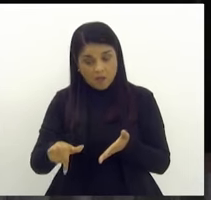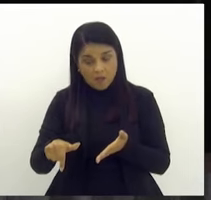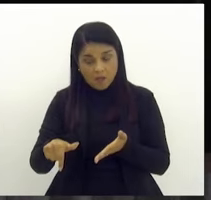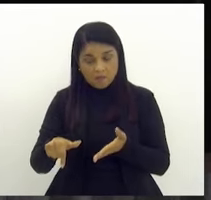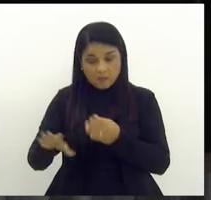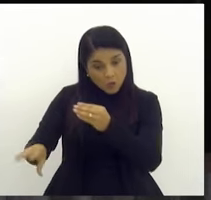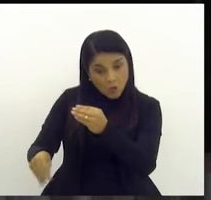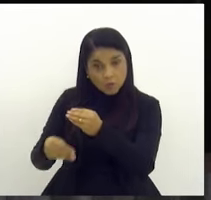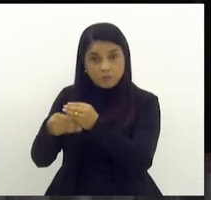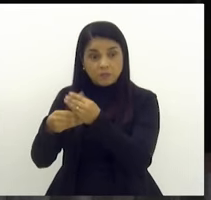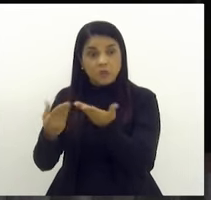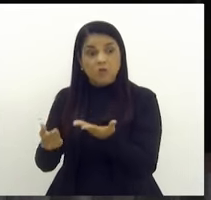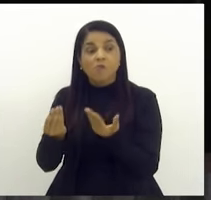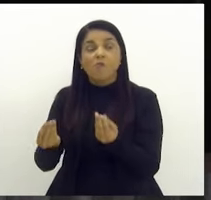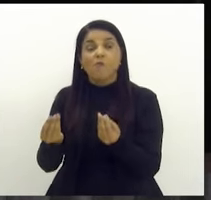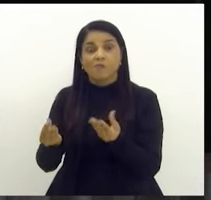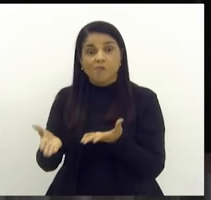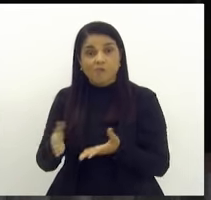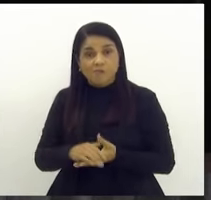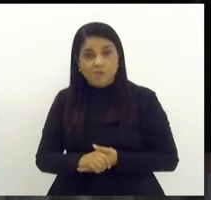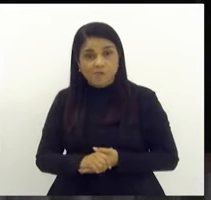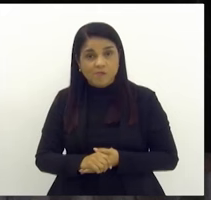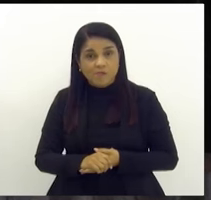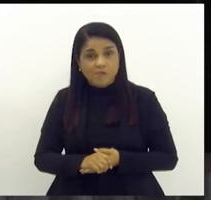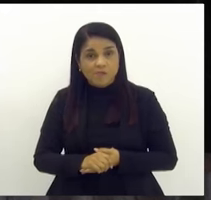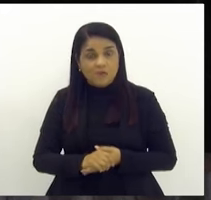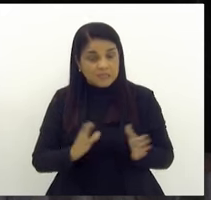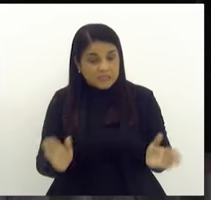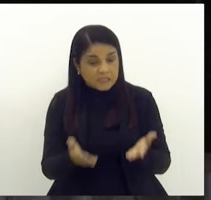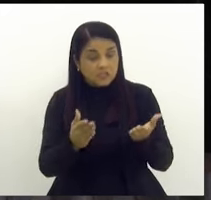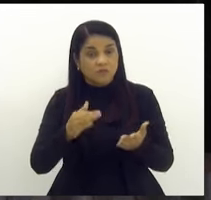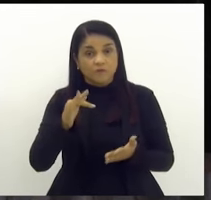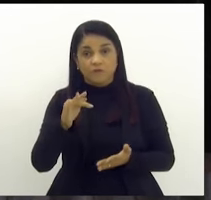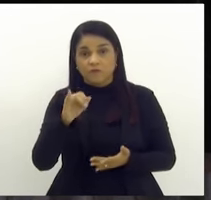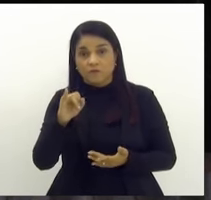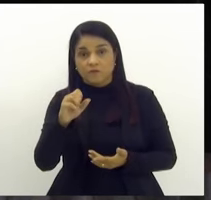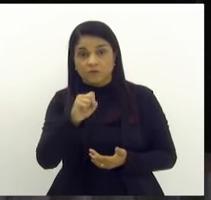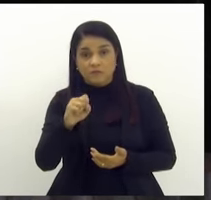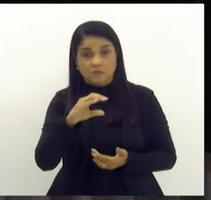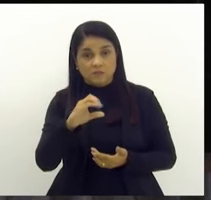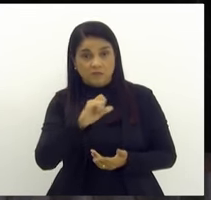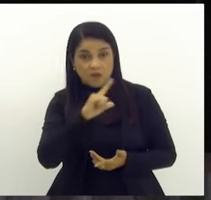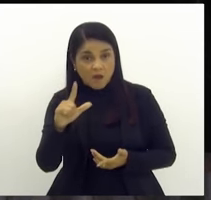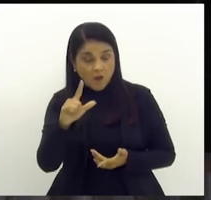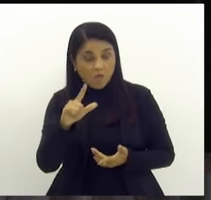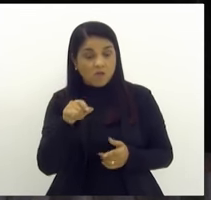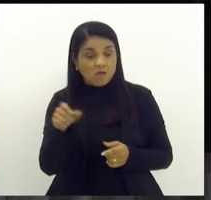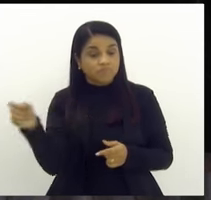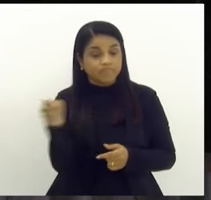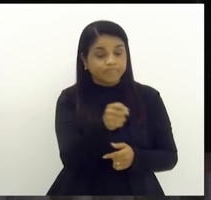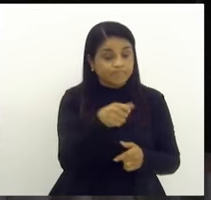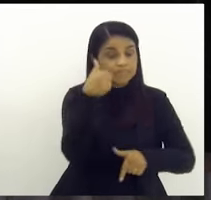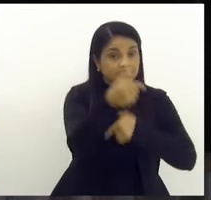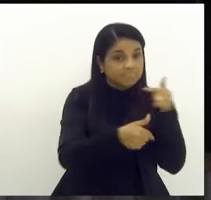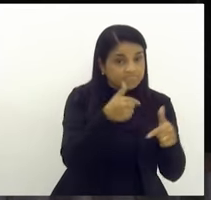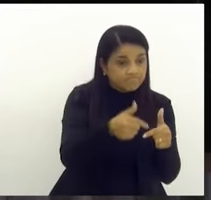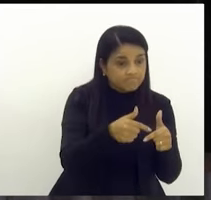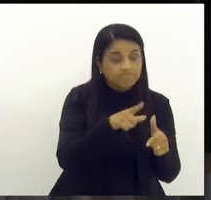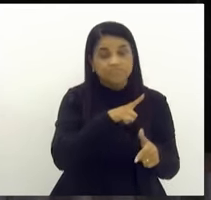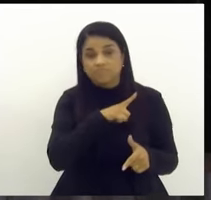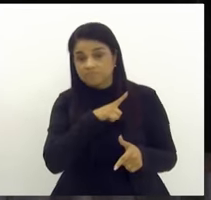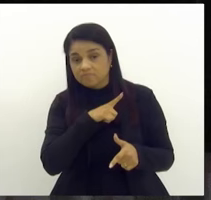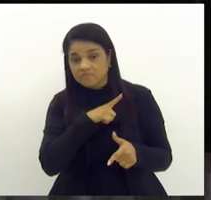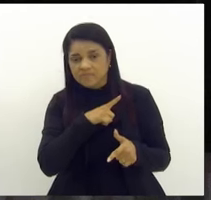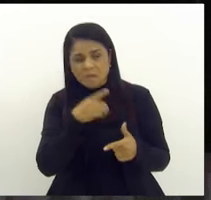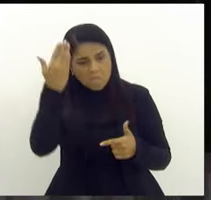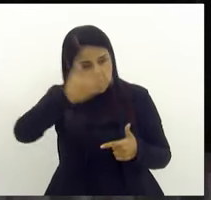complementar não existe isso é incentivo fiscal que não é comprovado se realmente gera emprego se gera nada é